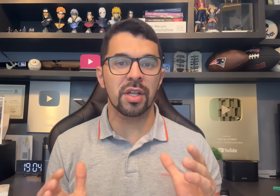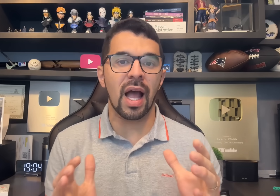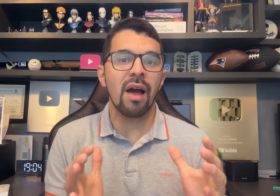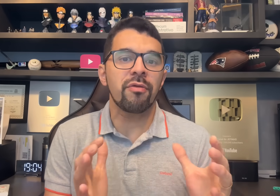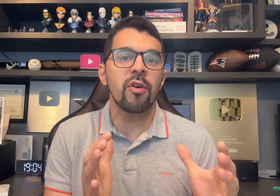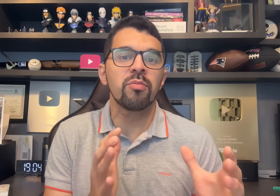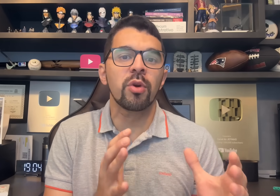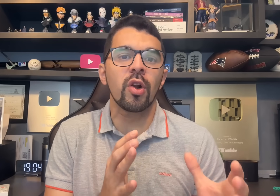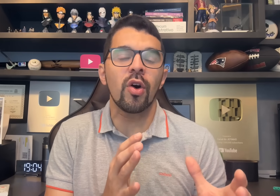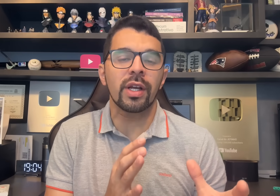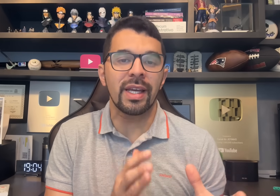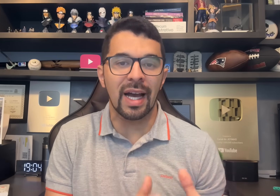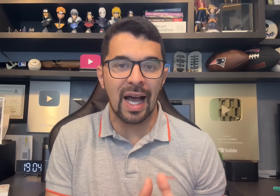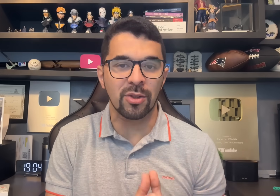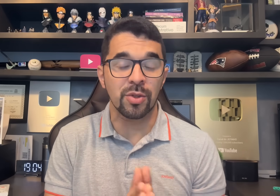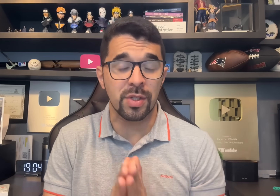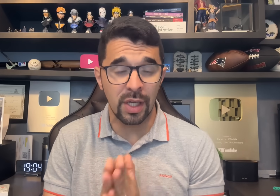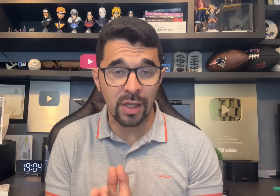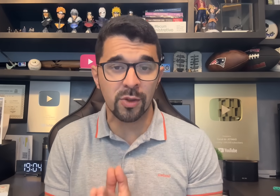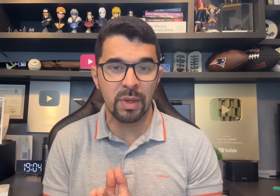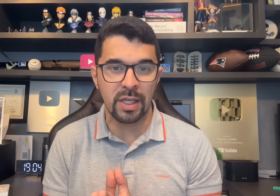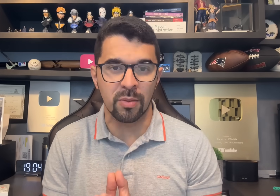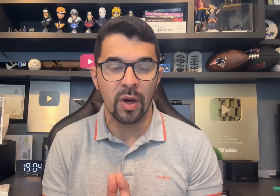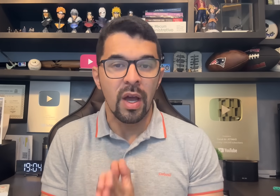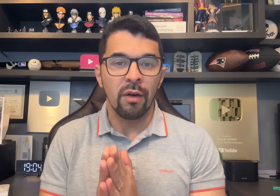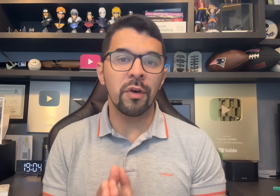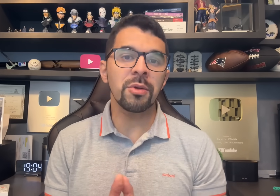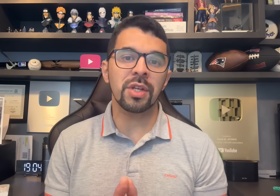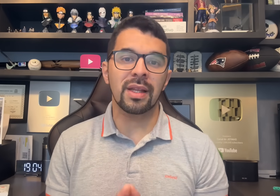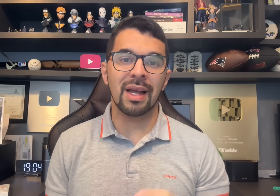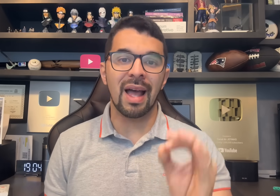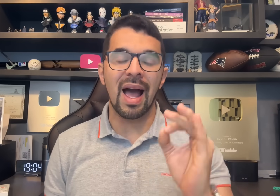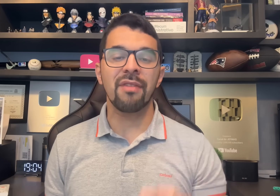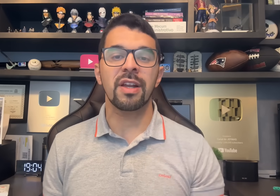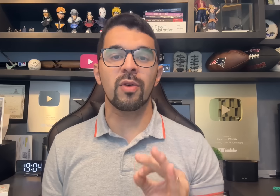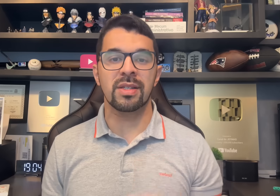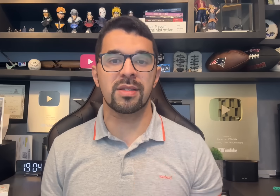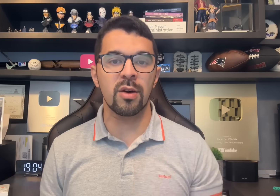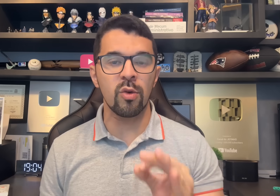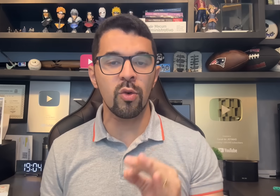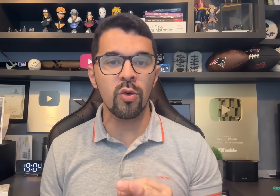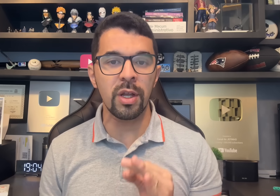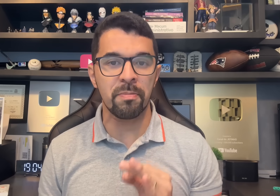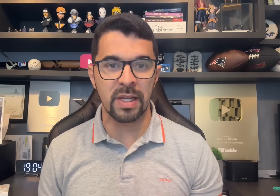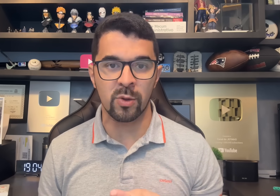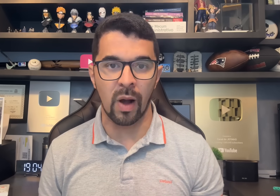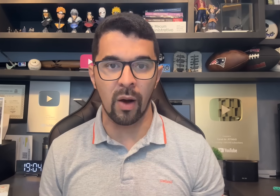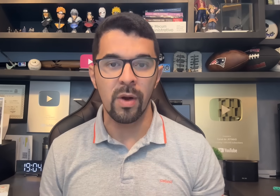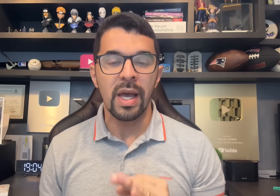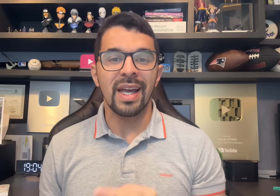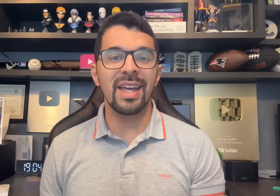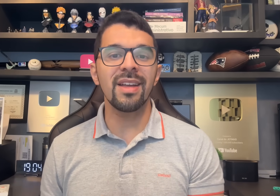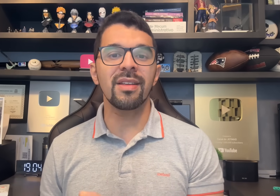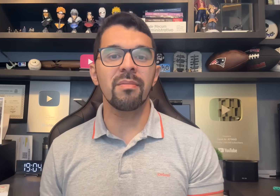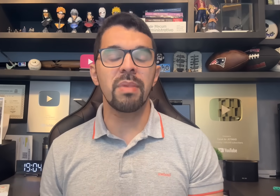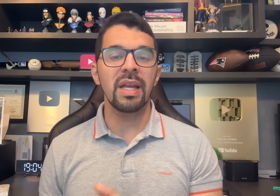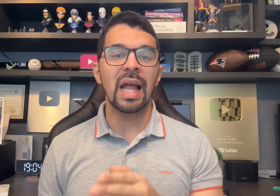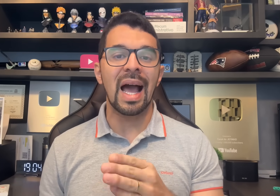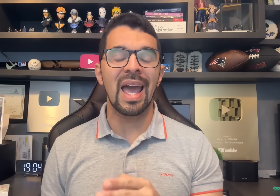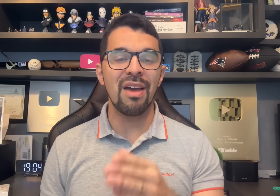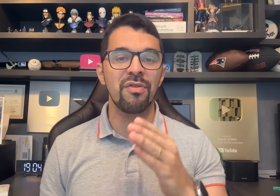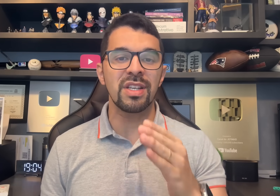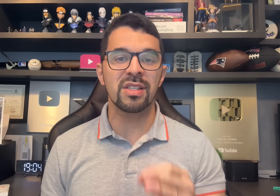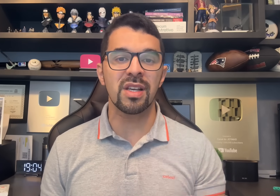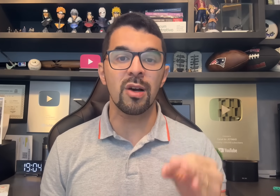que estavam bloqueados. Isso mesmo, vamos tratar da averiguação unipessoal e também